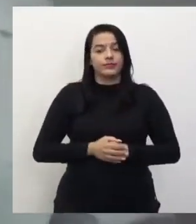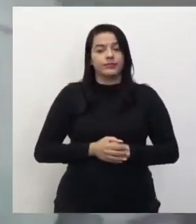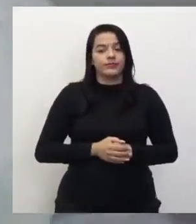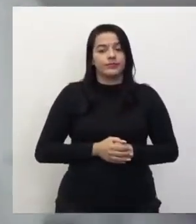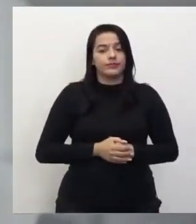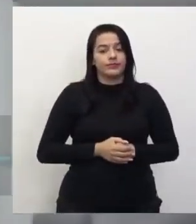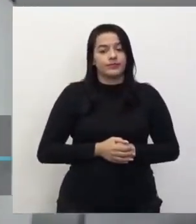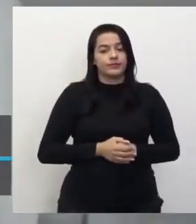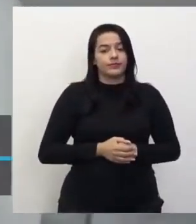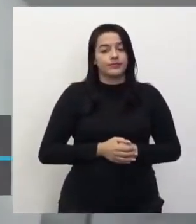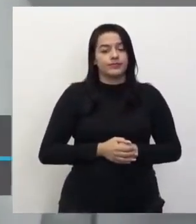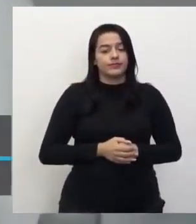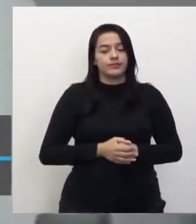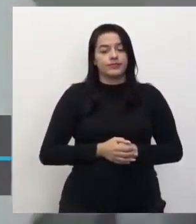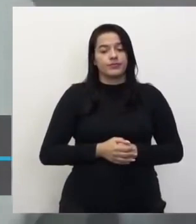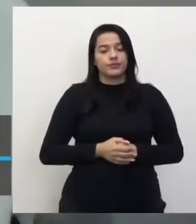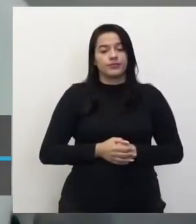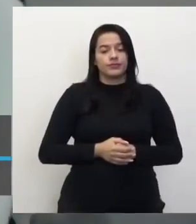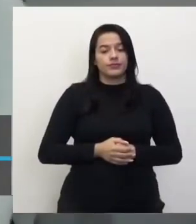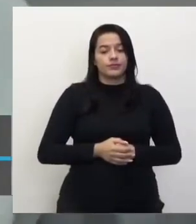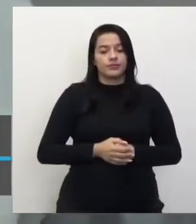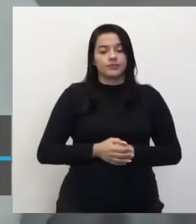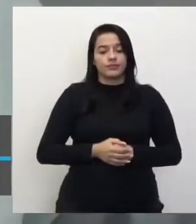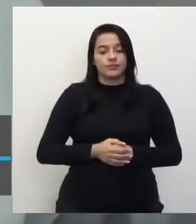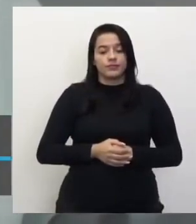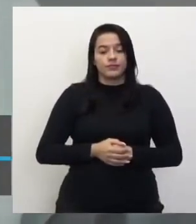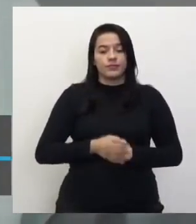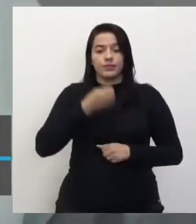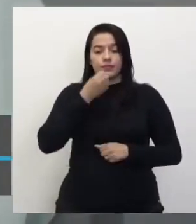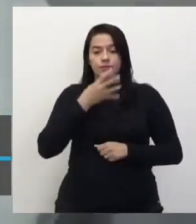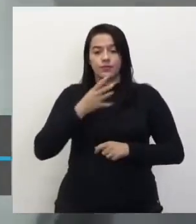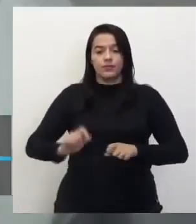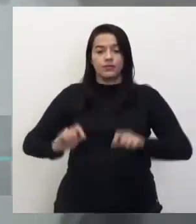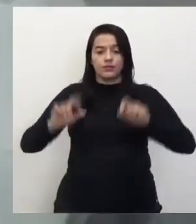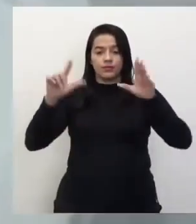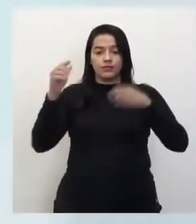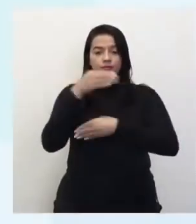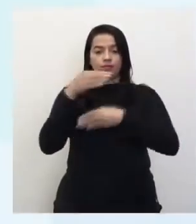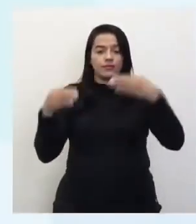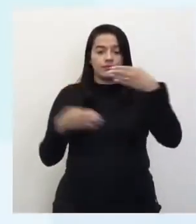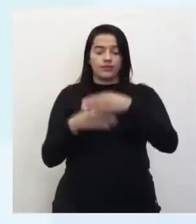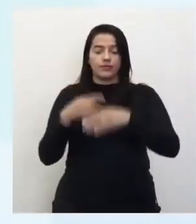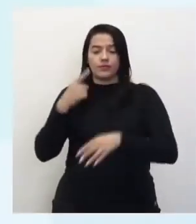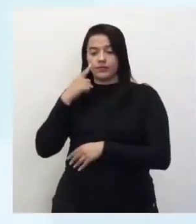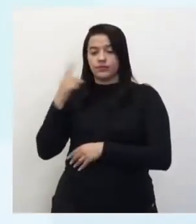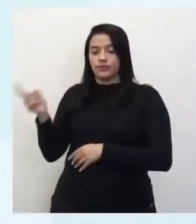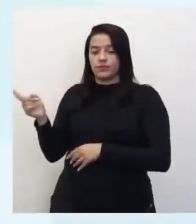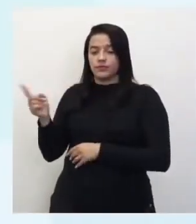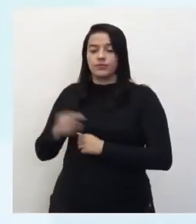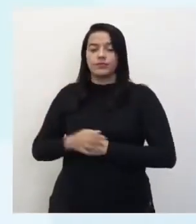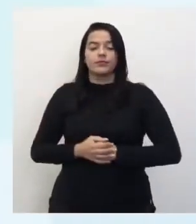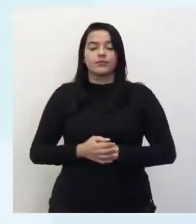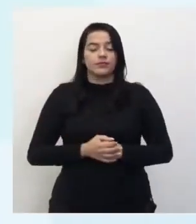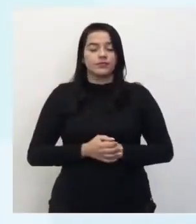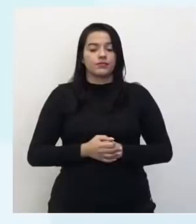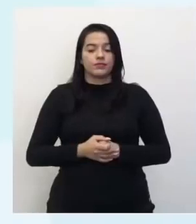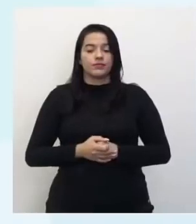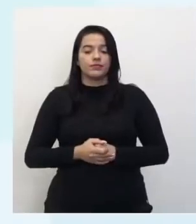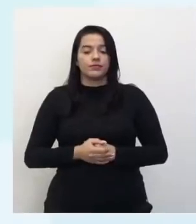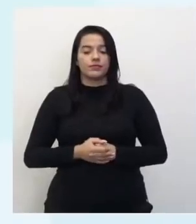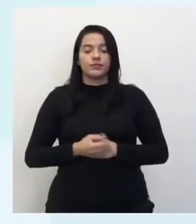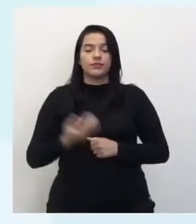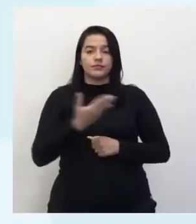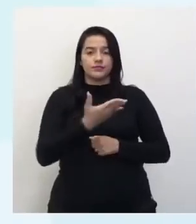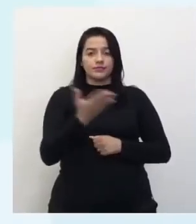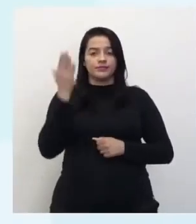bem. Eita, eu derrubei a minha luz aqui. Bom, pode colocar o slide aí, o próximo slide. Vocês